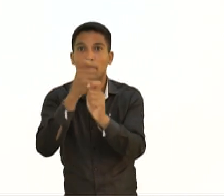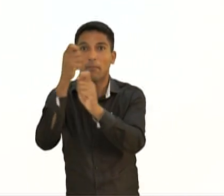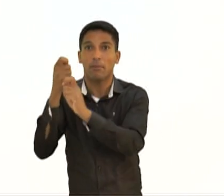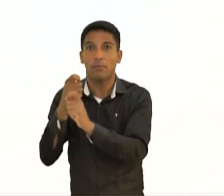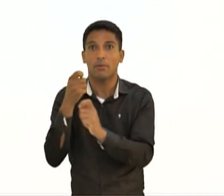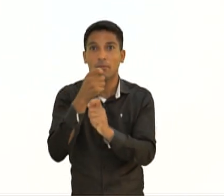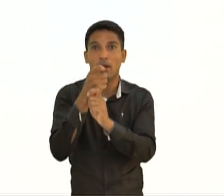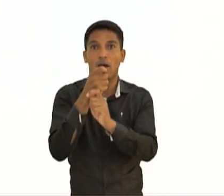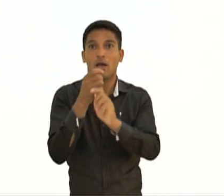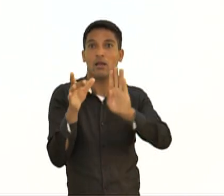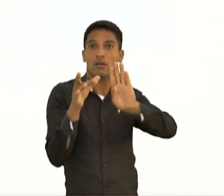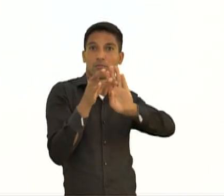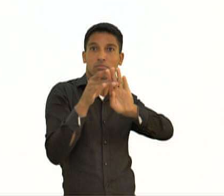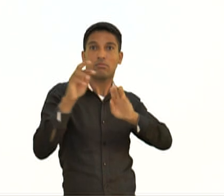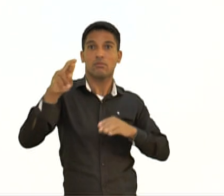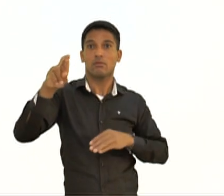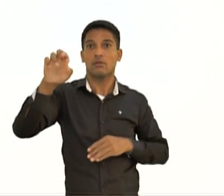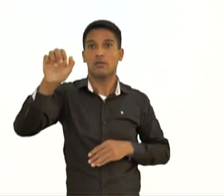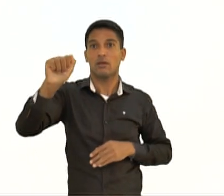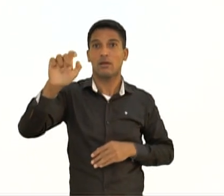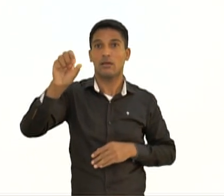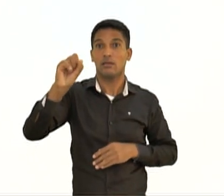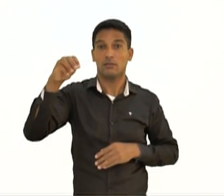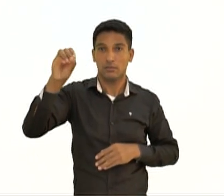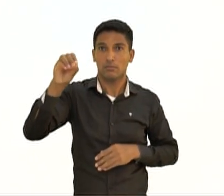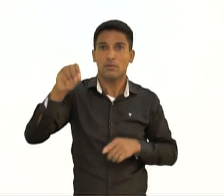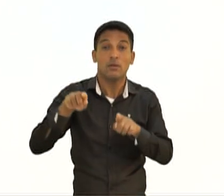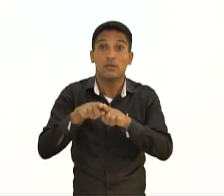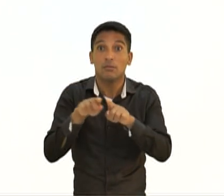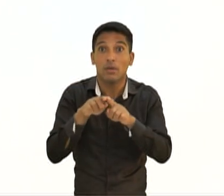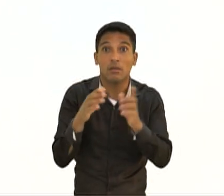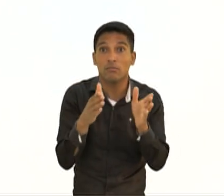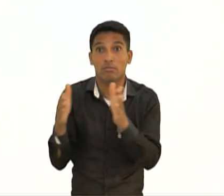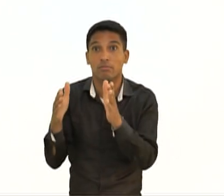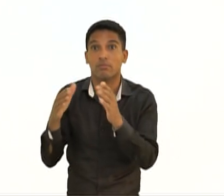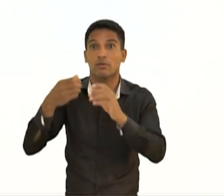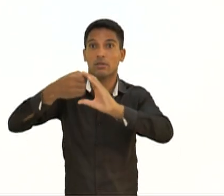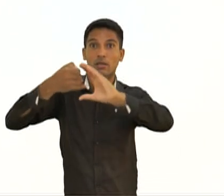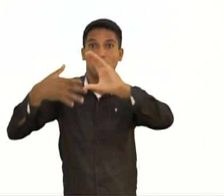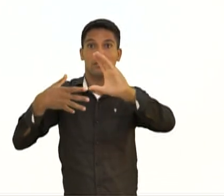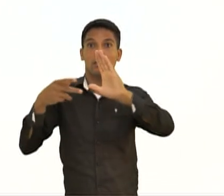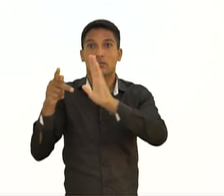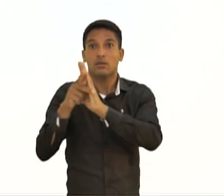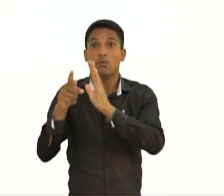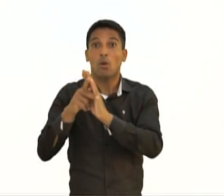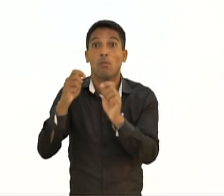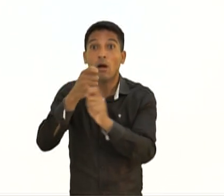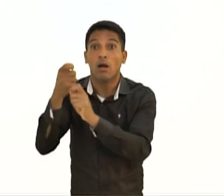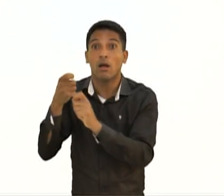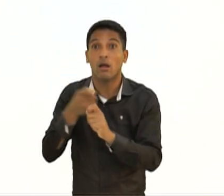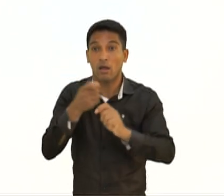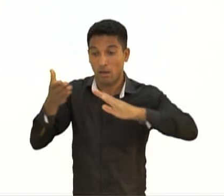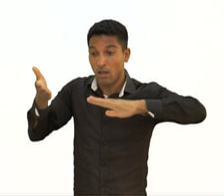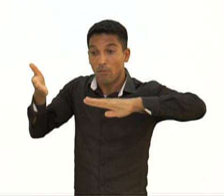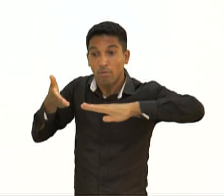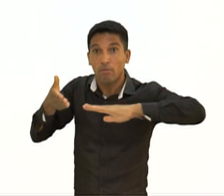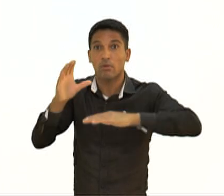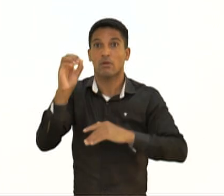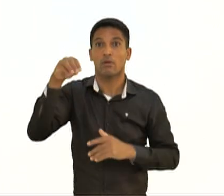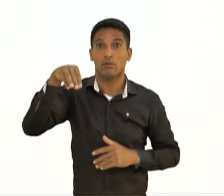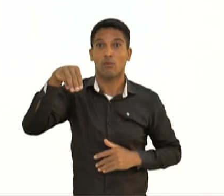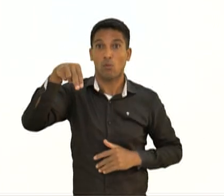escultura contemporânea. Lembra que a gente falou dessas esculturas interativas, né? Que é uma característica também da